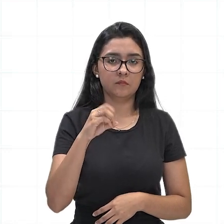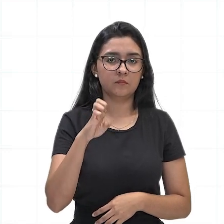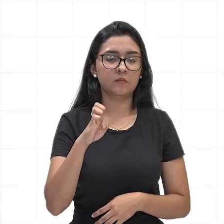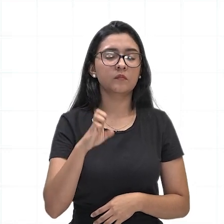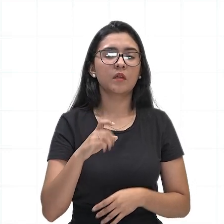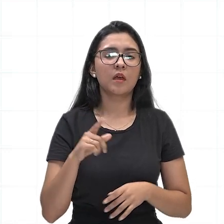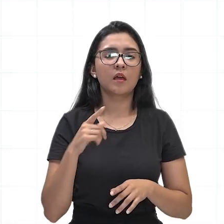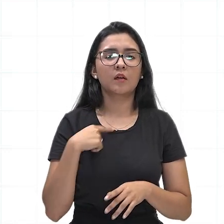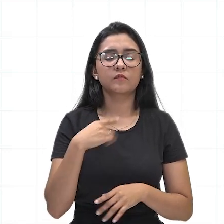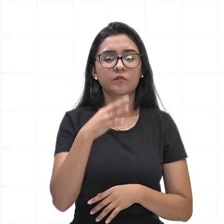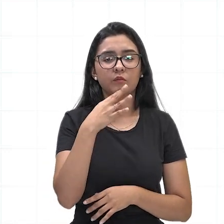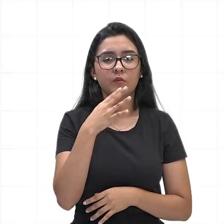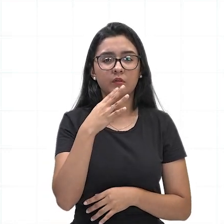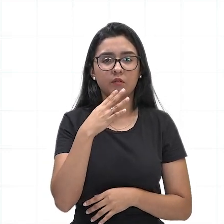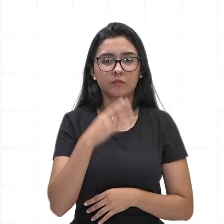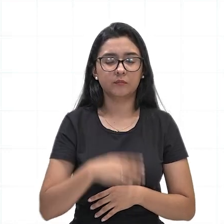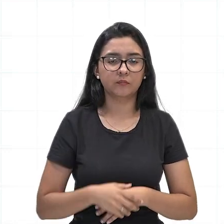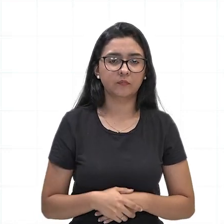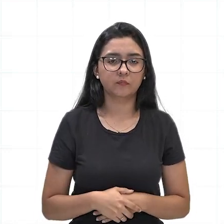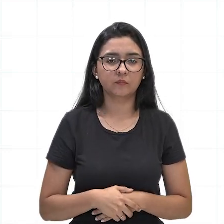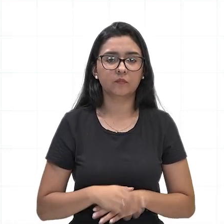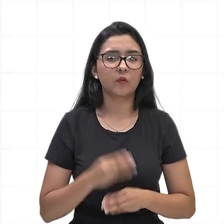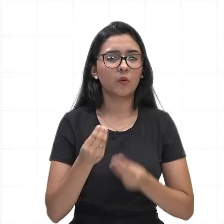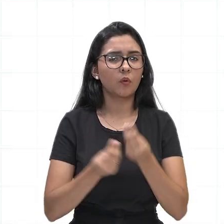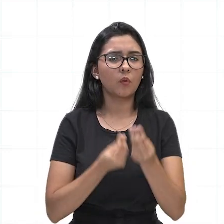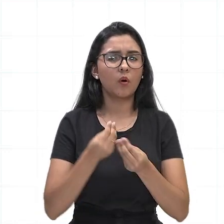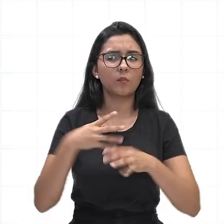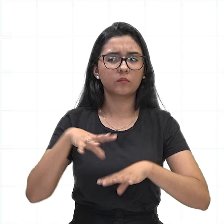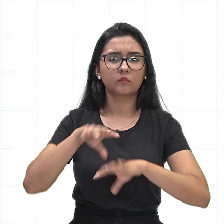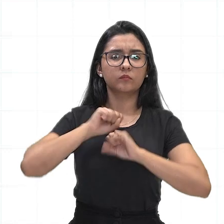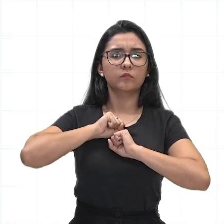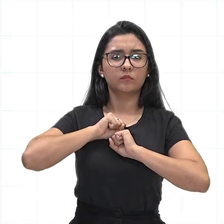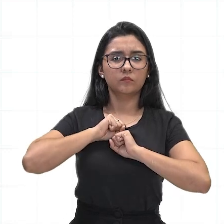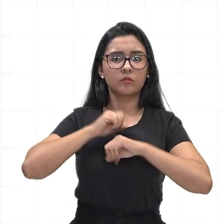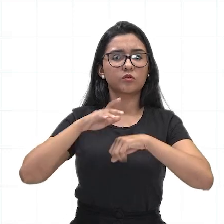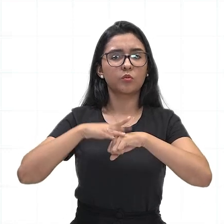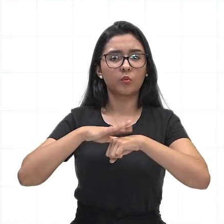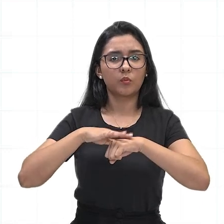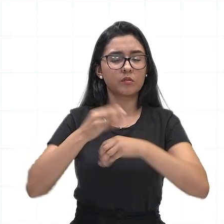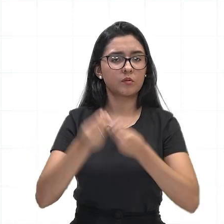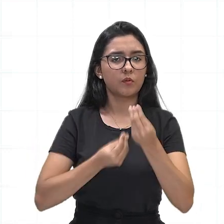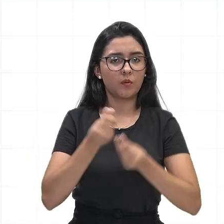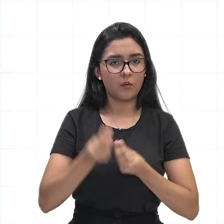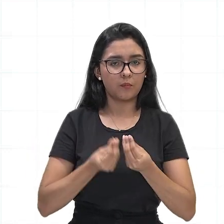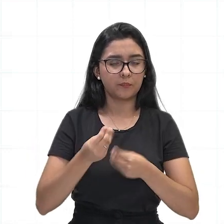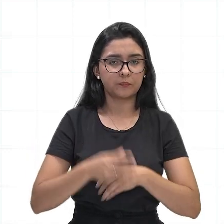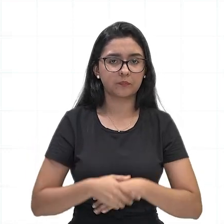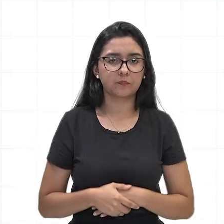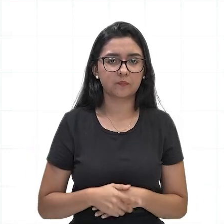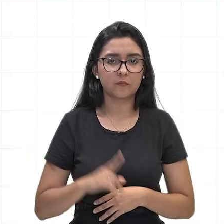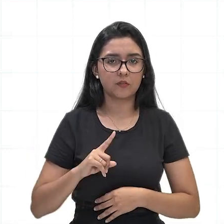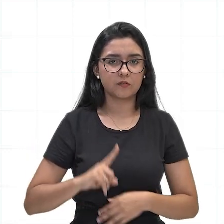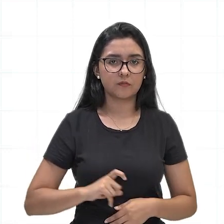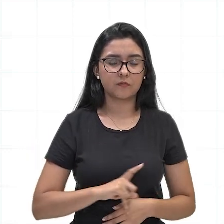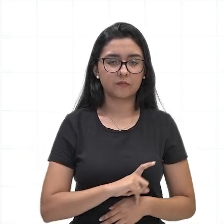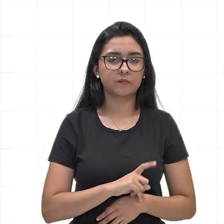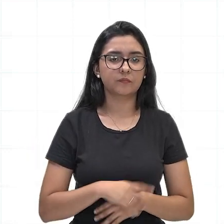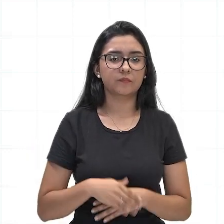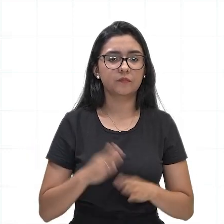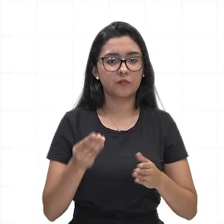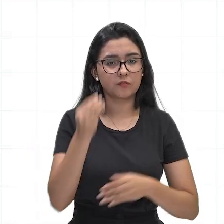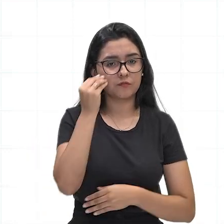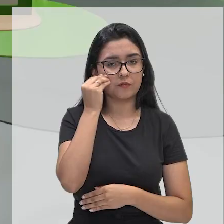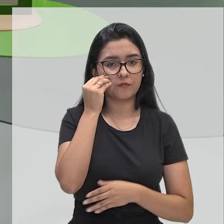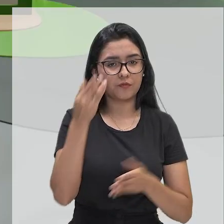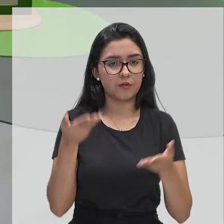como barriga d'água. E como é que a pessoa pode se contaminar, né, com esse verme? Como que ela pode pegar essa doença? É o